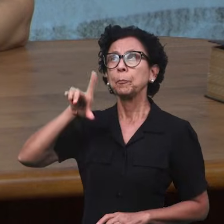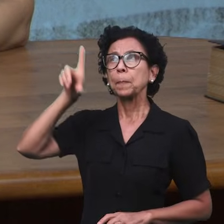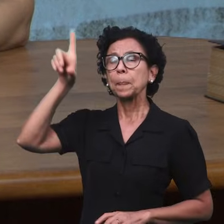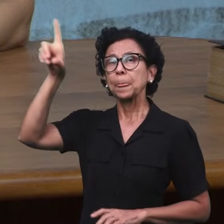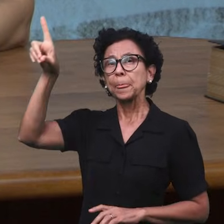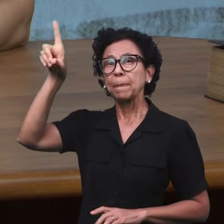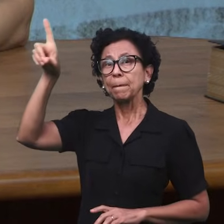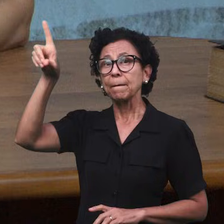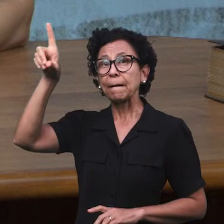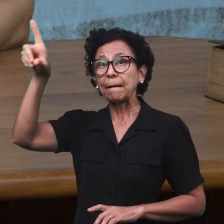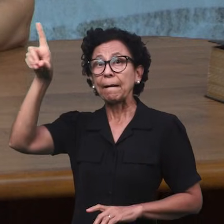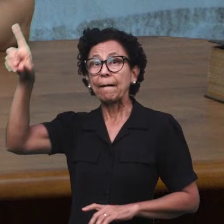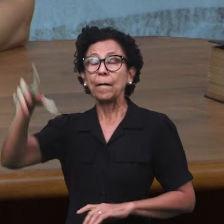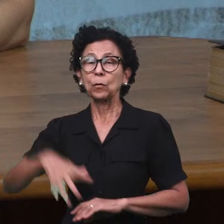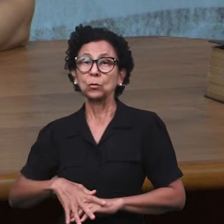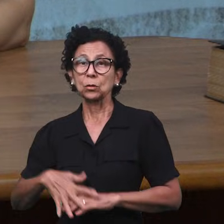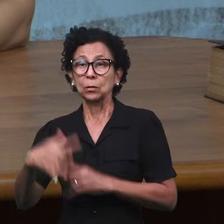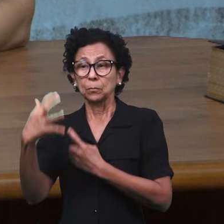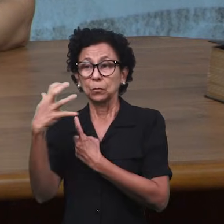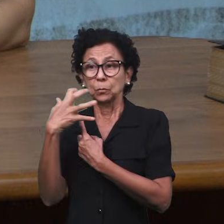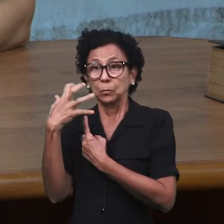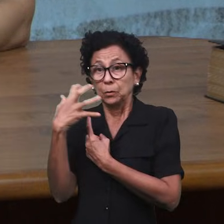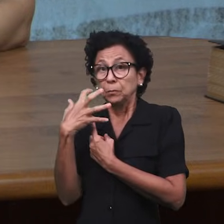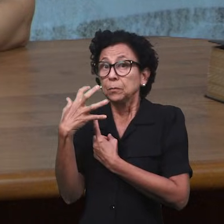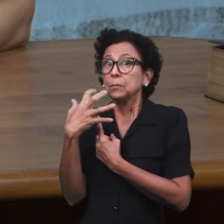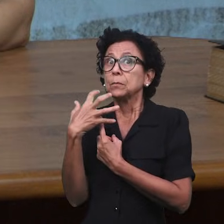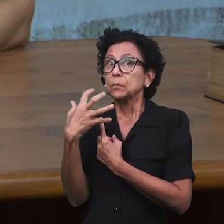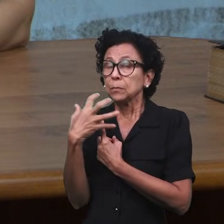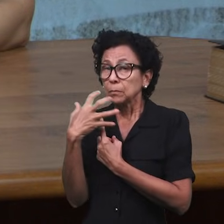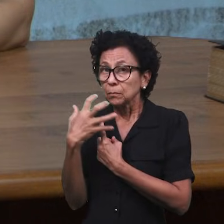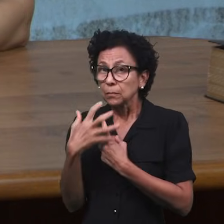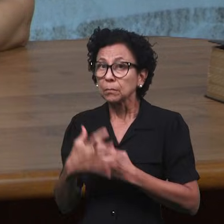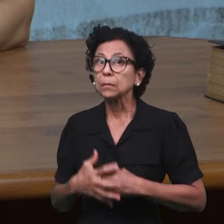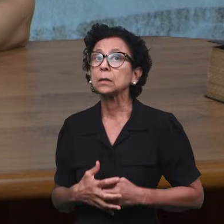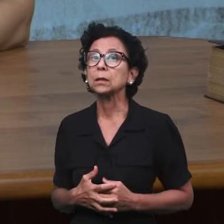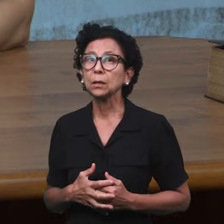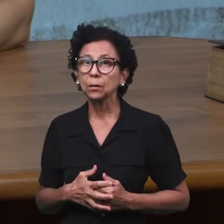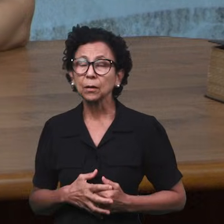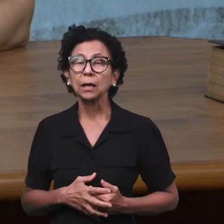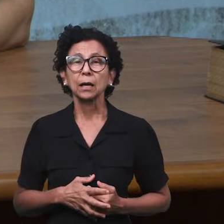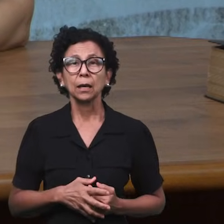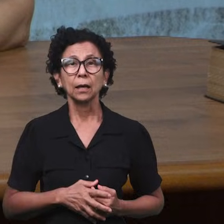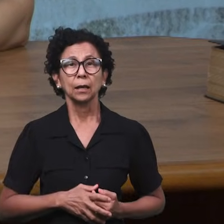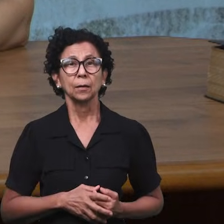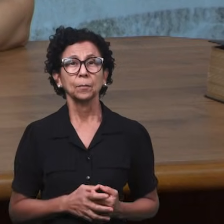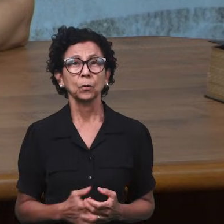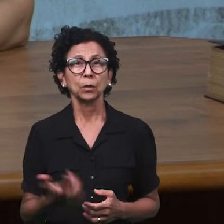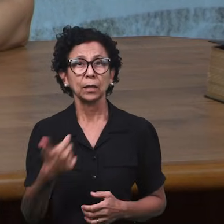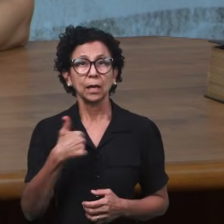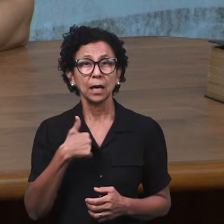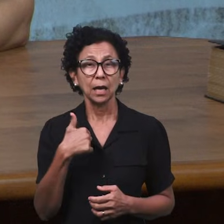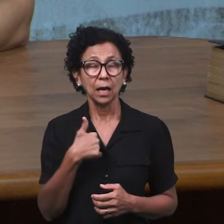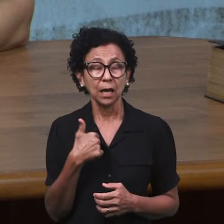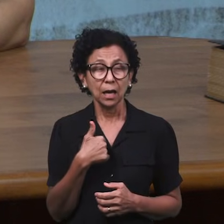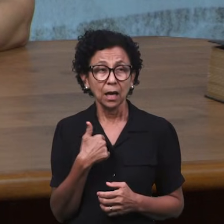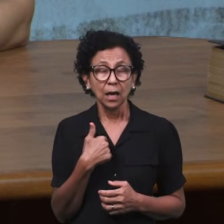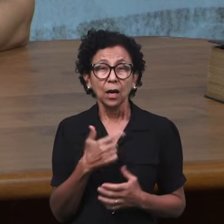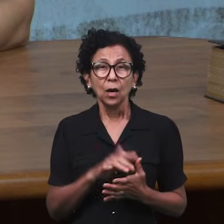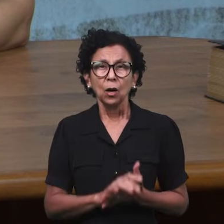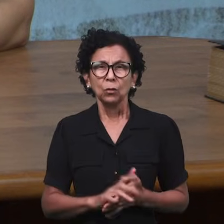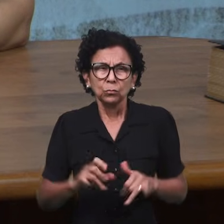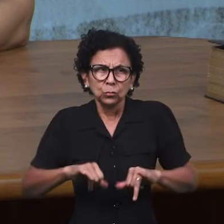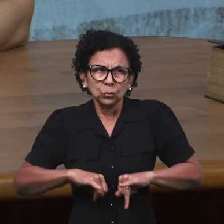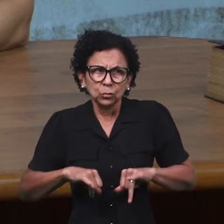sua corda e me oprimiu, pelo que sacudiram de si o freio perante o meu rosto.